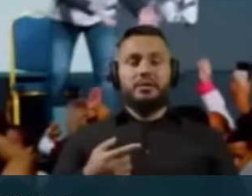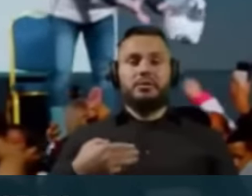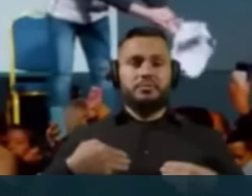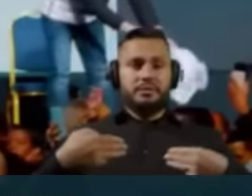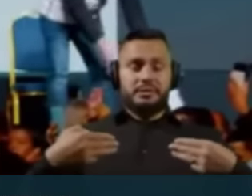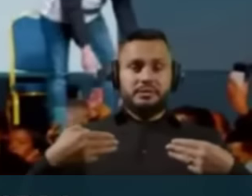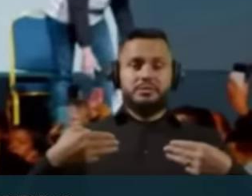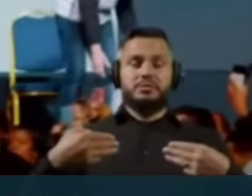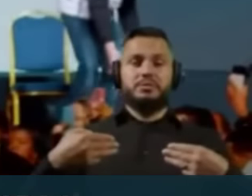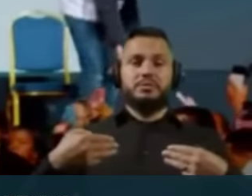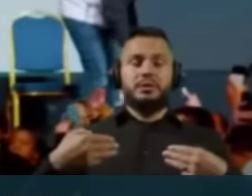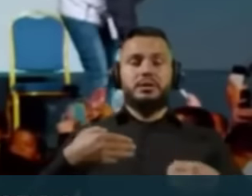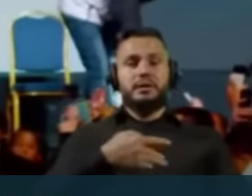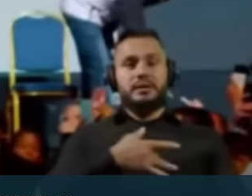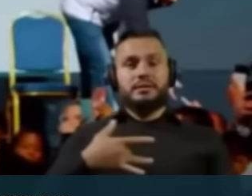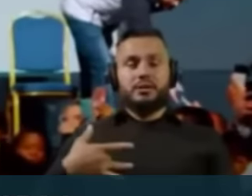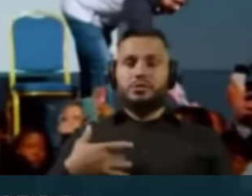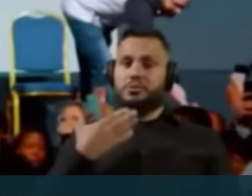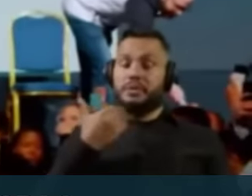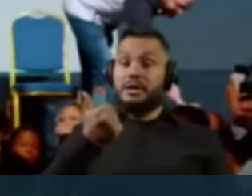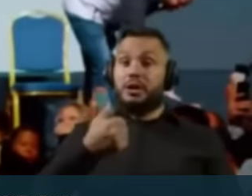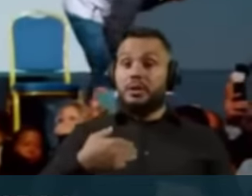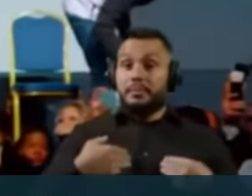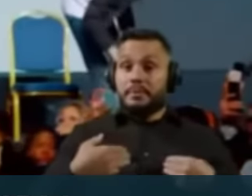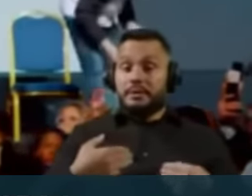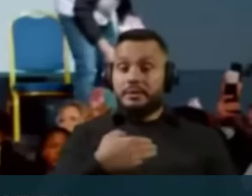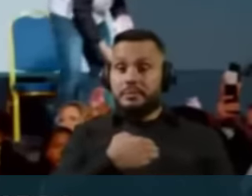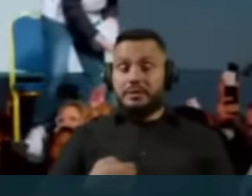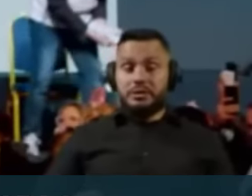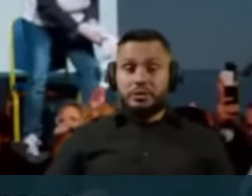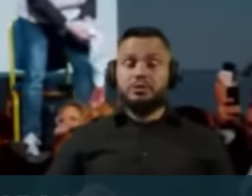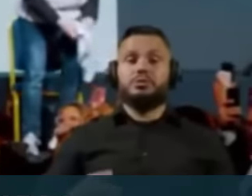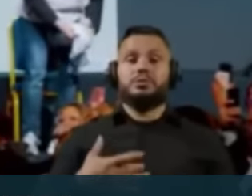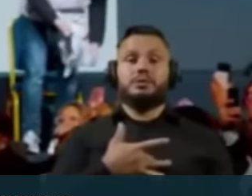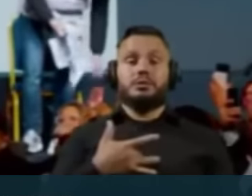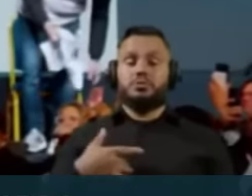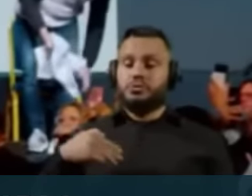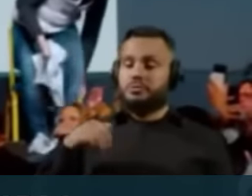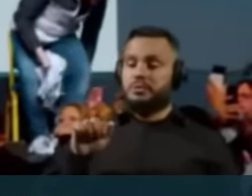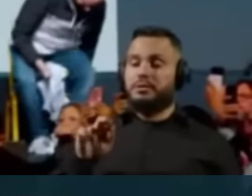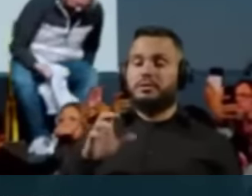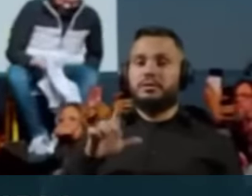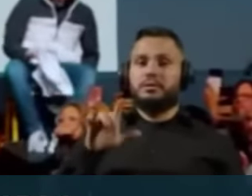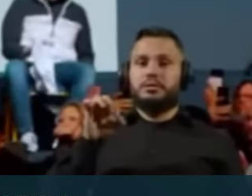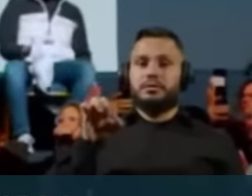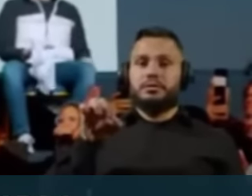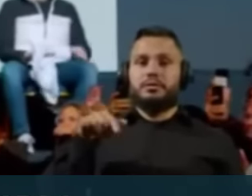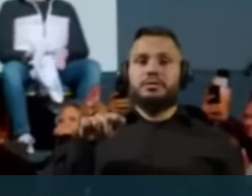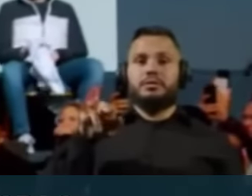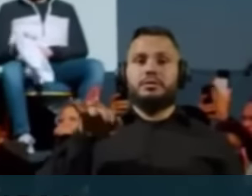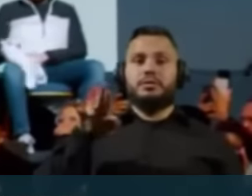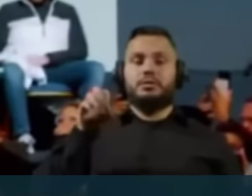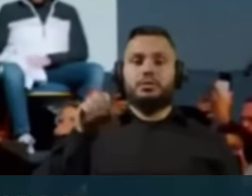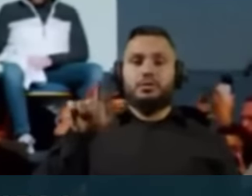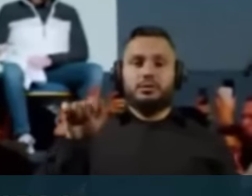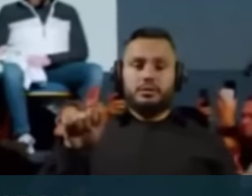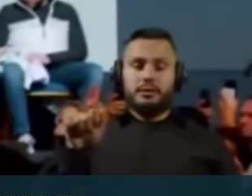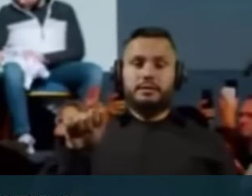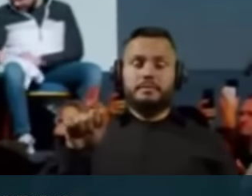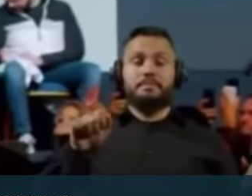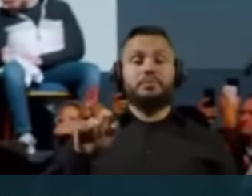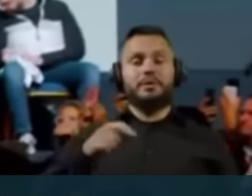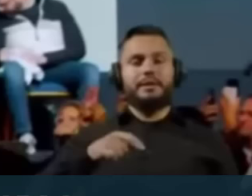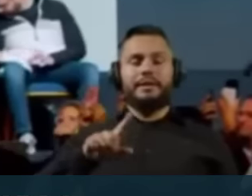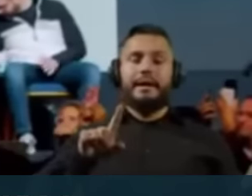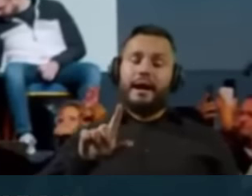Queiroga. E eu lembro que quando eu saio do Ministério e chego no Palácio da Alvorada, tinha uma matéria. Primeira dama,